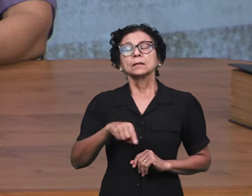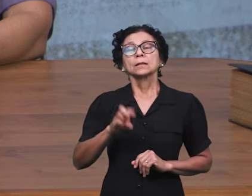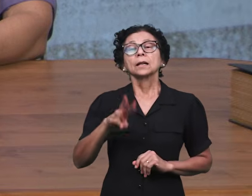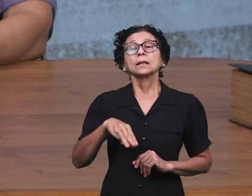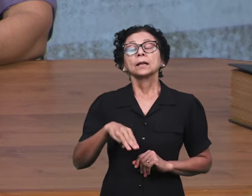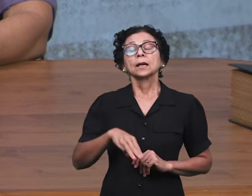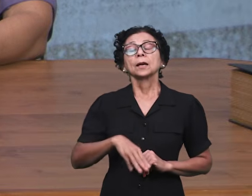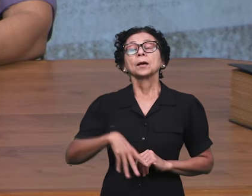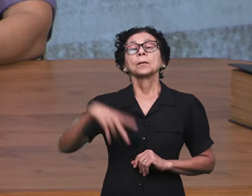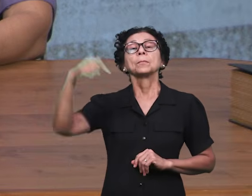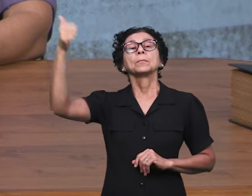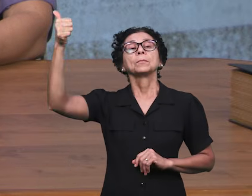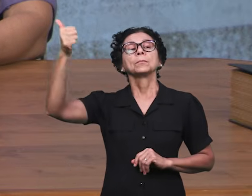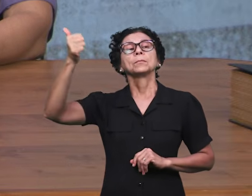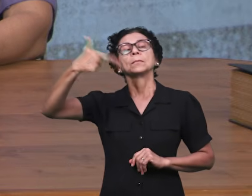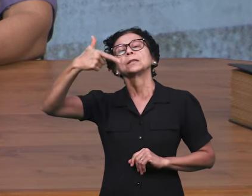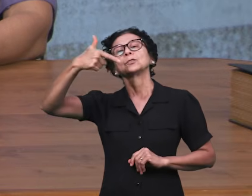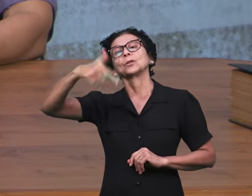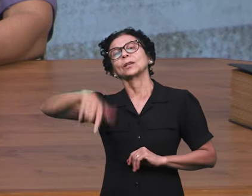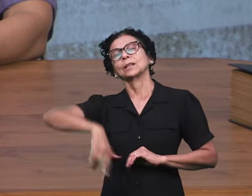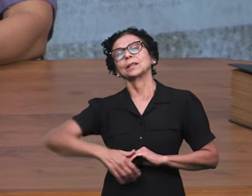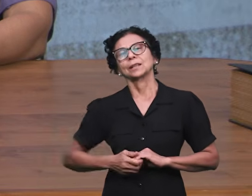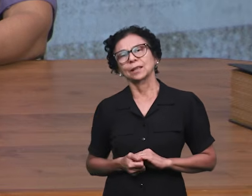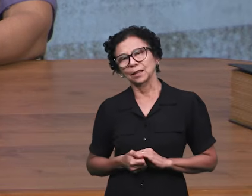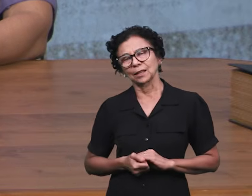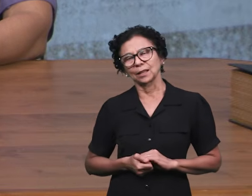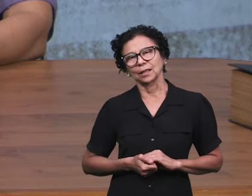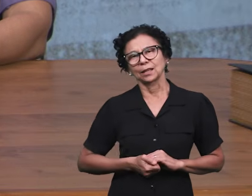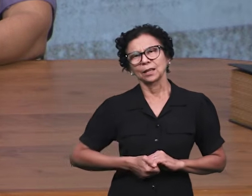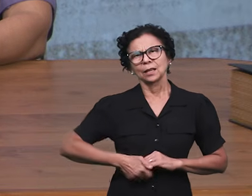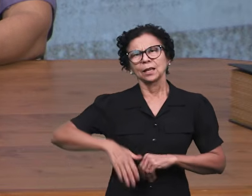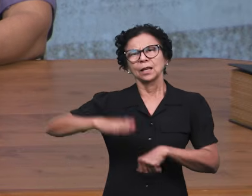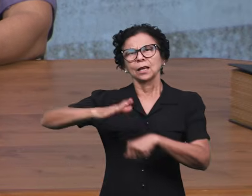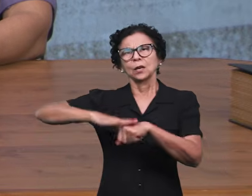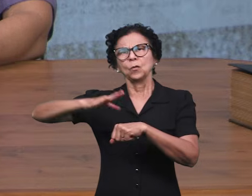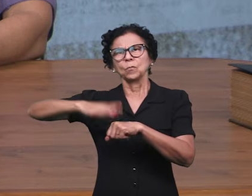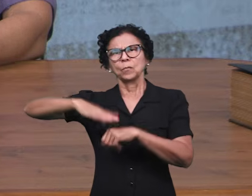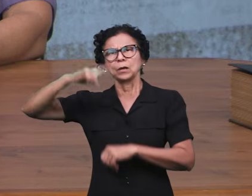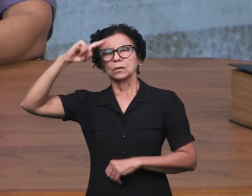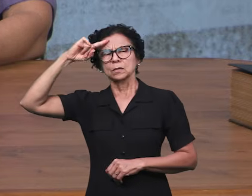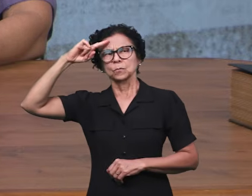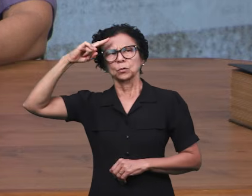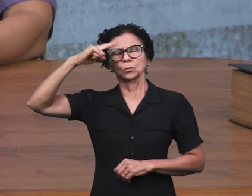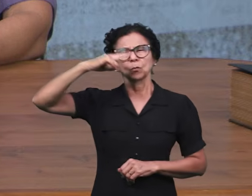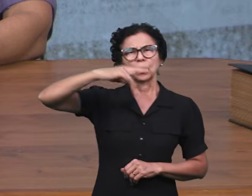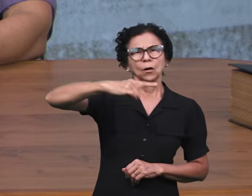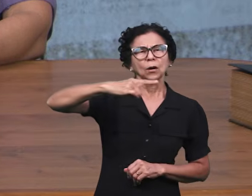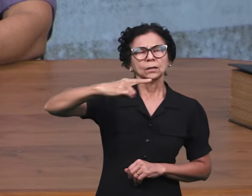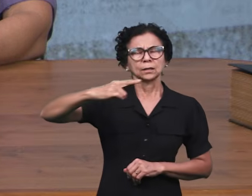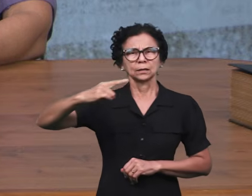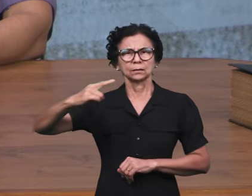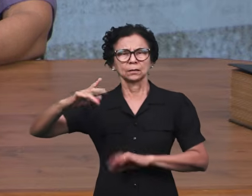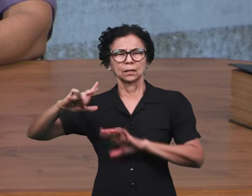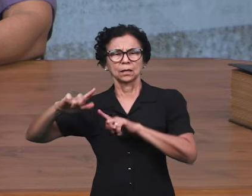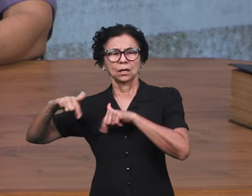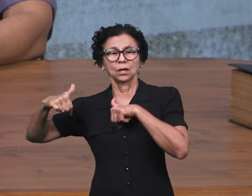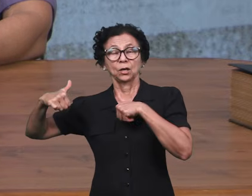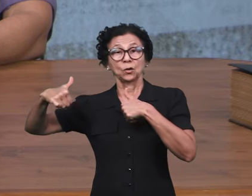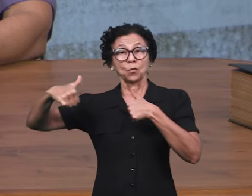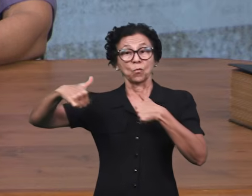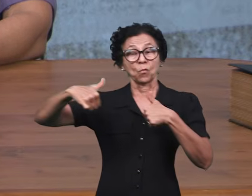Ou presumirá a serra contra o que puxa por ela? Como se o